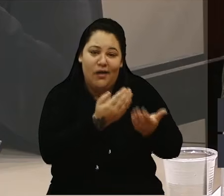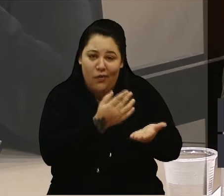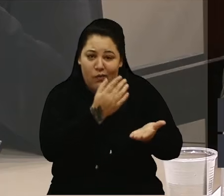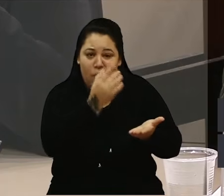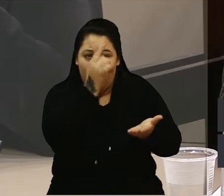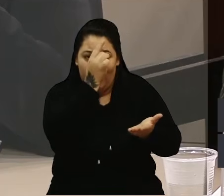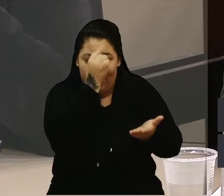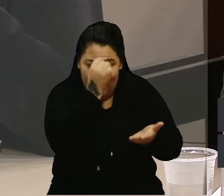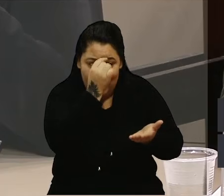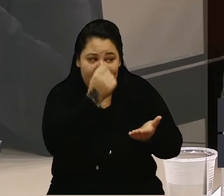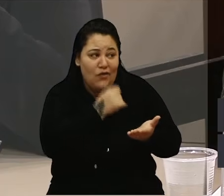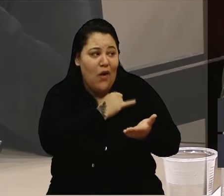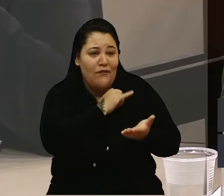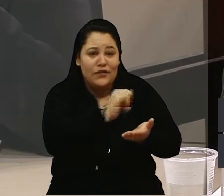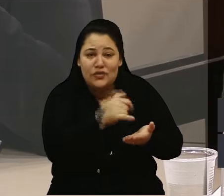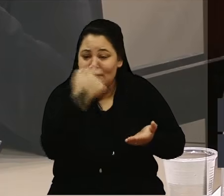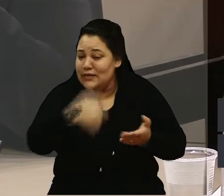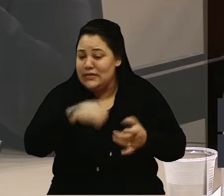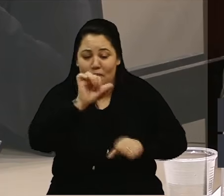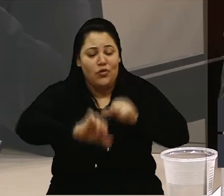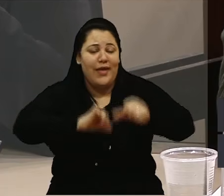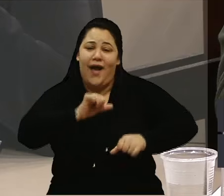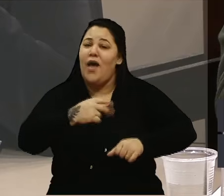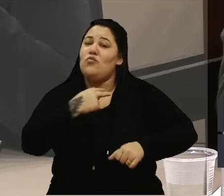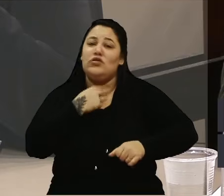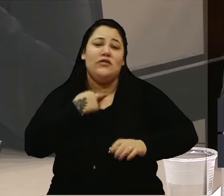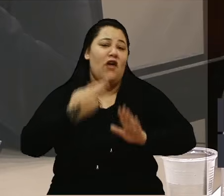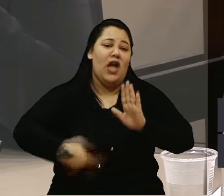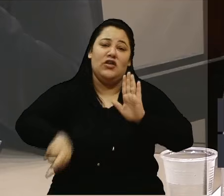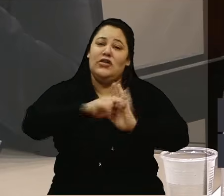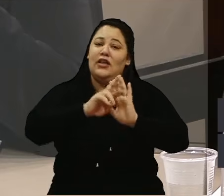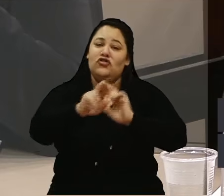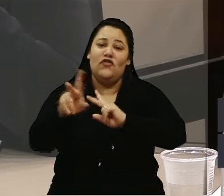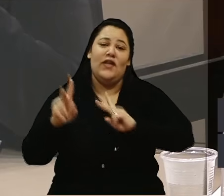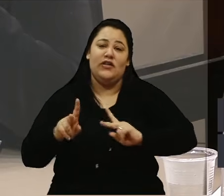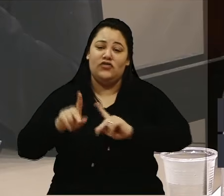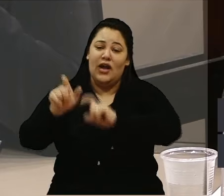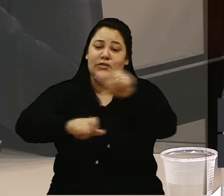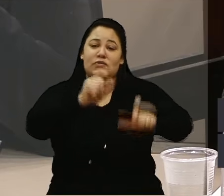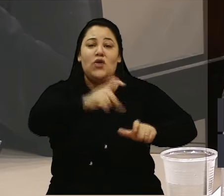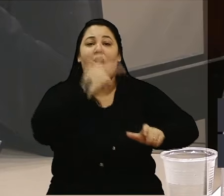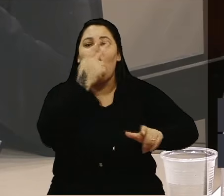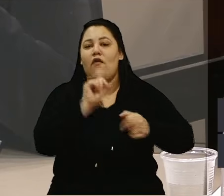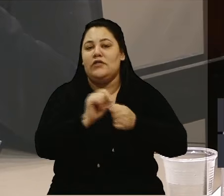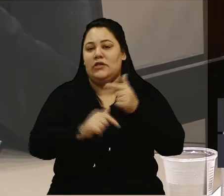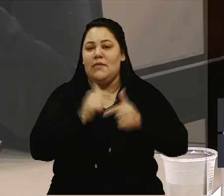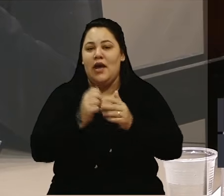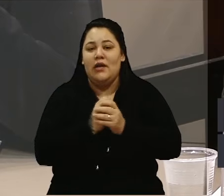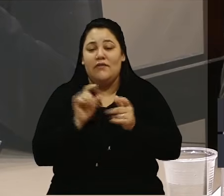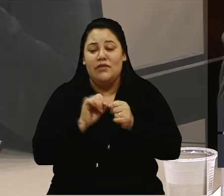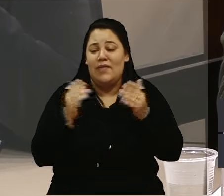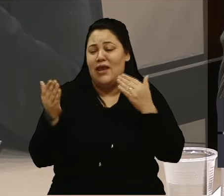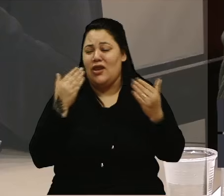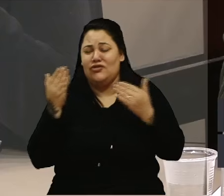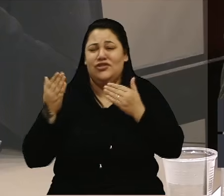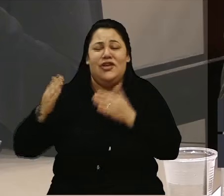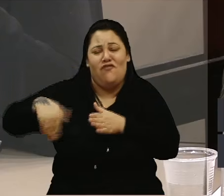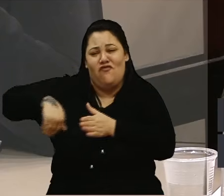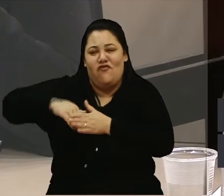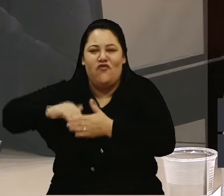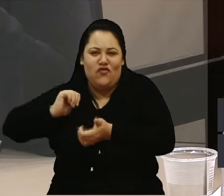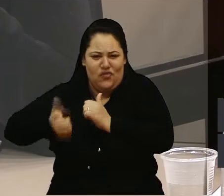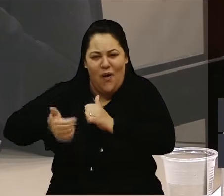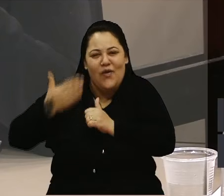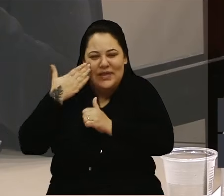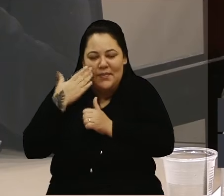de mudar. A gente não tem como ter resultados diferentes com as mesmas pessoas lá. E aqui fazendo uma analogia para o futebol, que eu nem sou tão fã assim, mas o